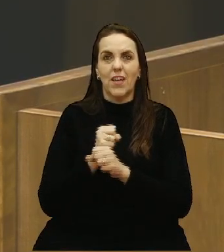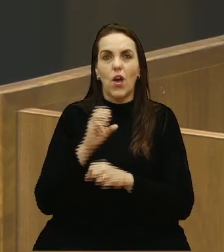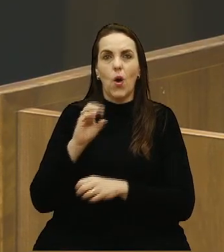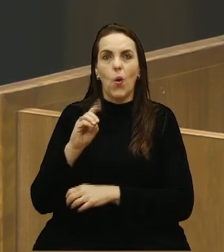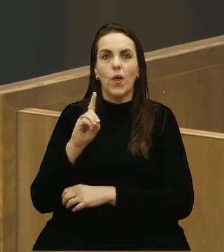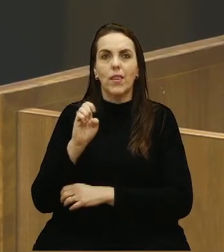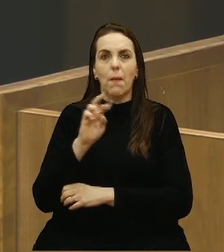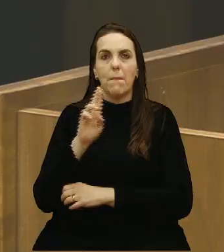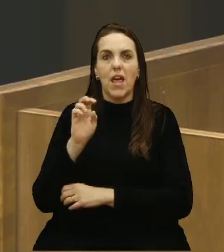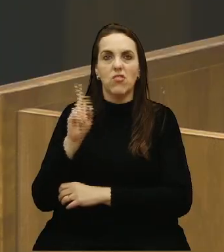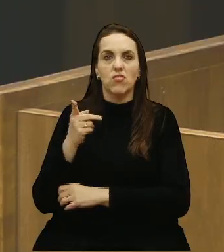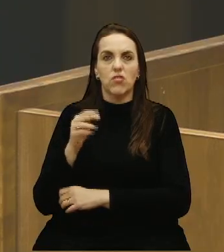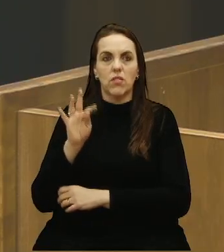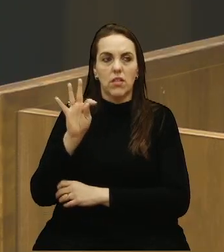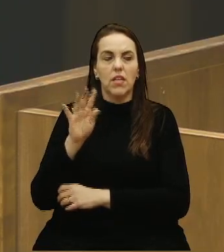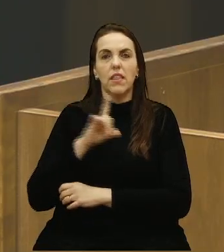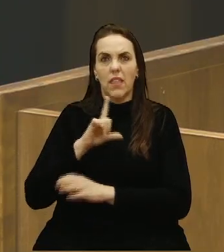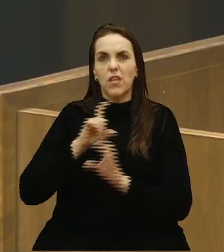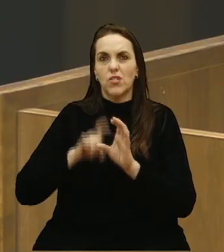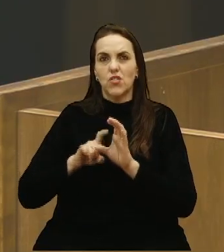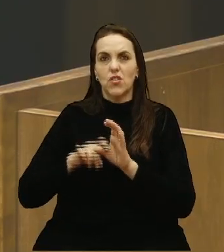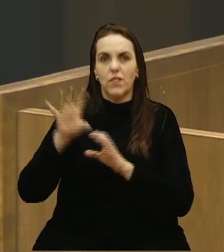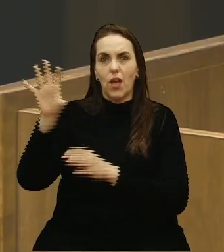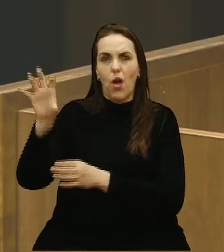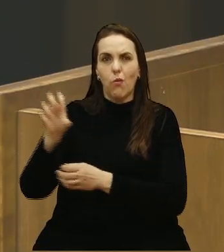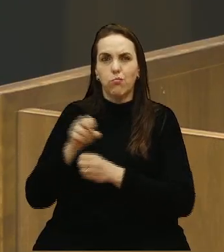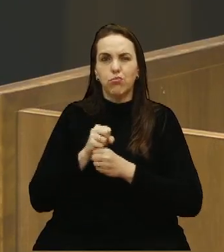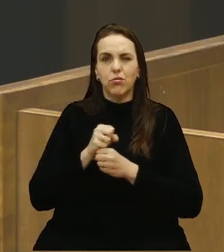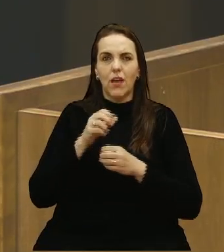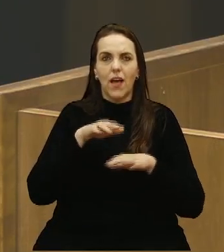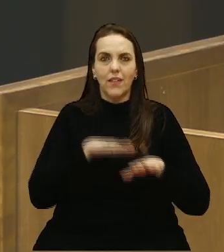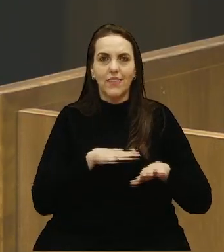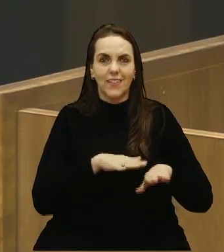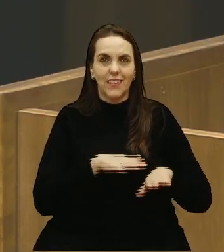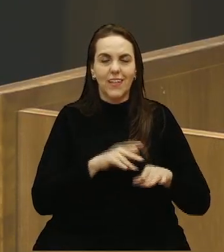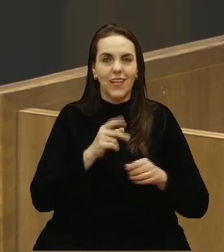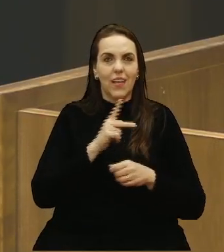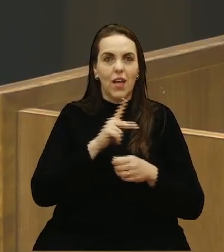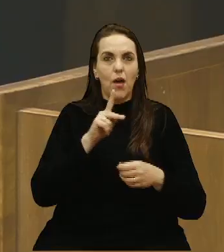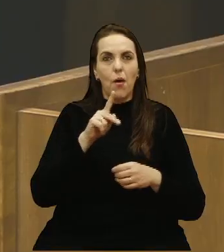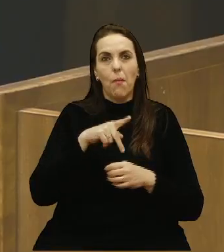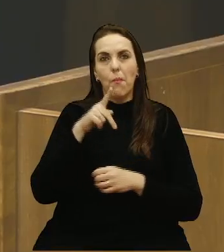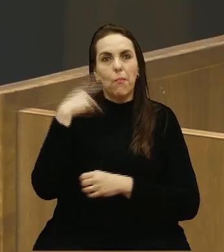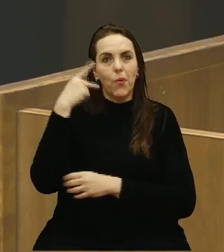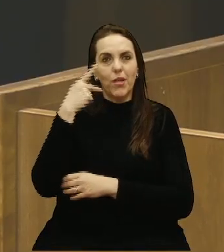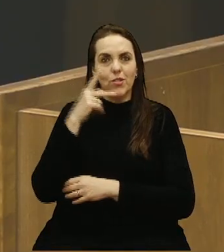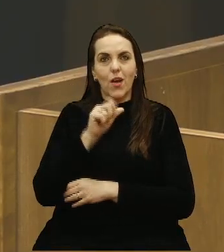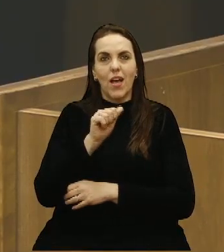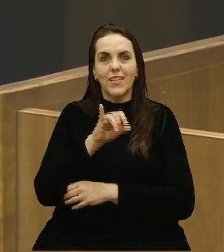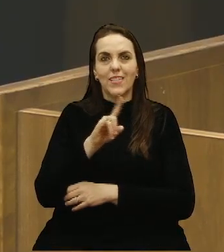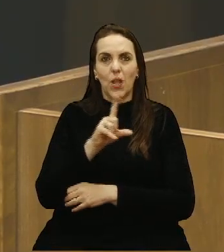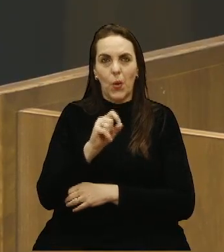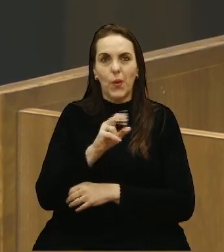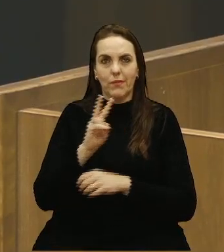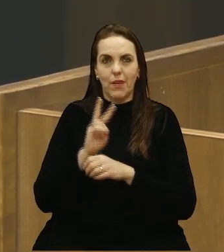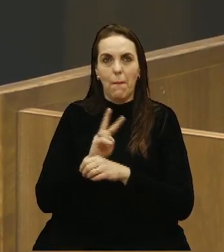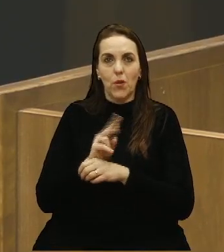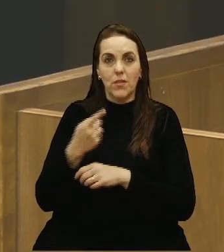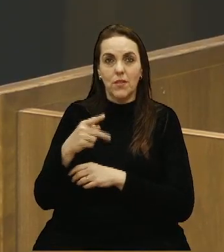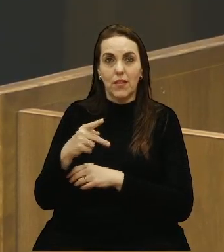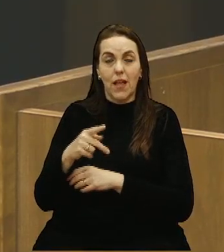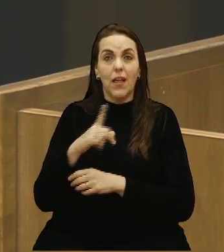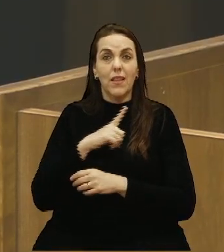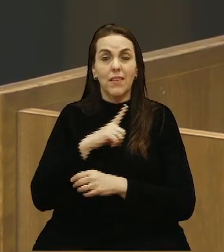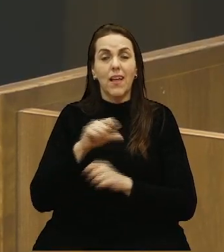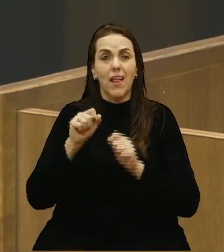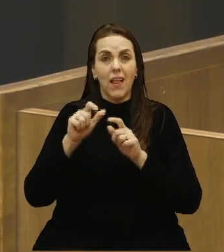dívida com a Odebrecht, né? Vamos lá buscar ela para cá e fazer o asilo político dela. Isso nos mostra que a gente está do lado certo, né? Quando a gente vê esse tipo de coisa,